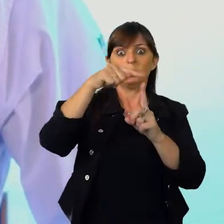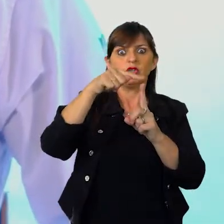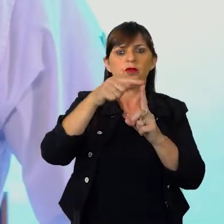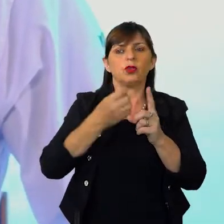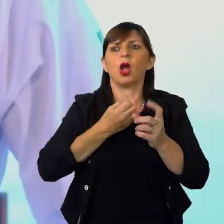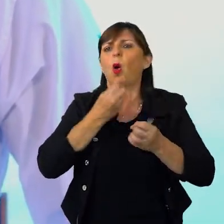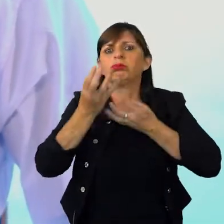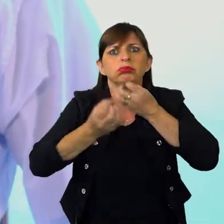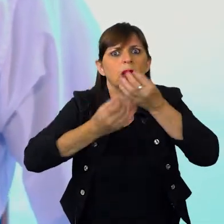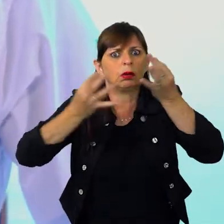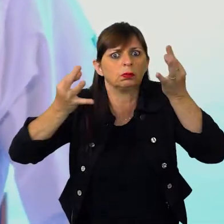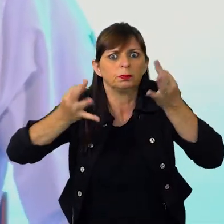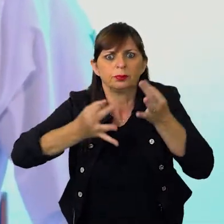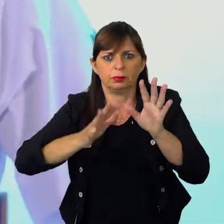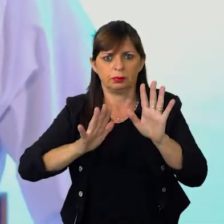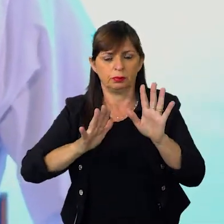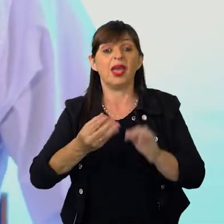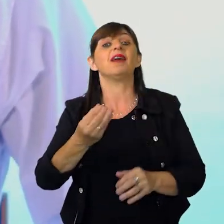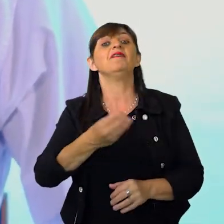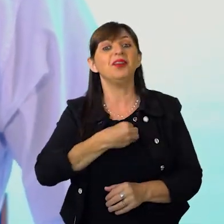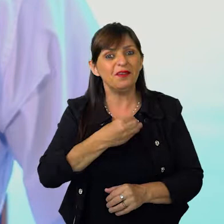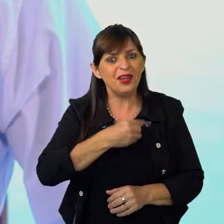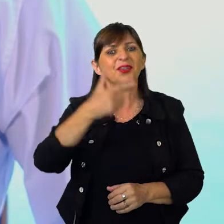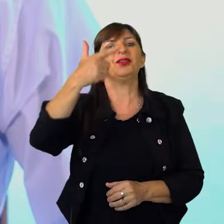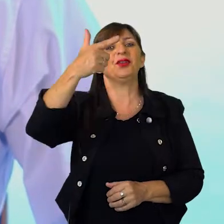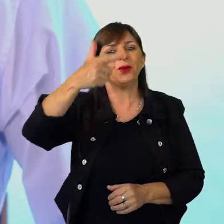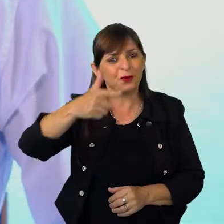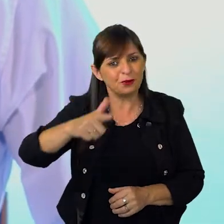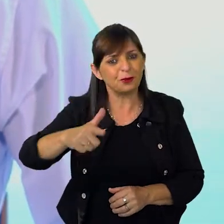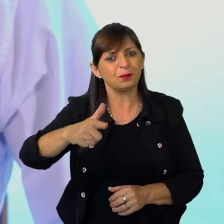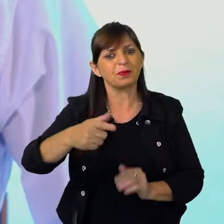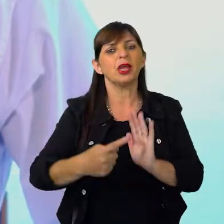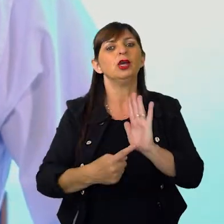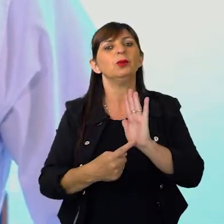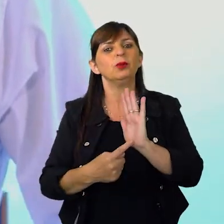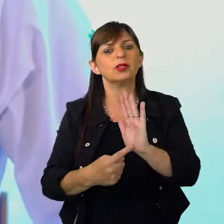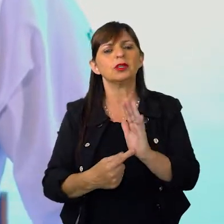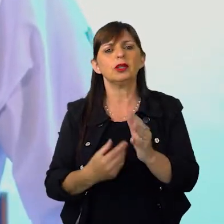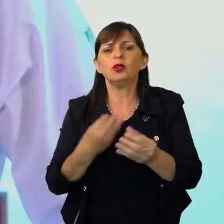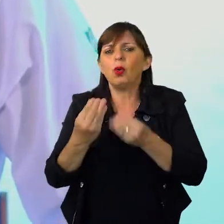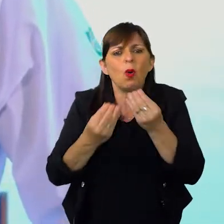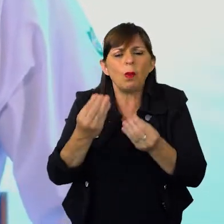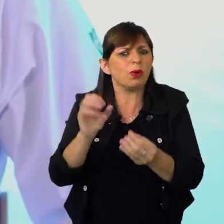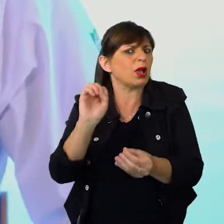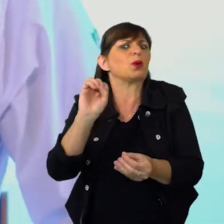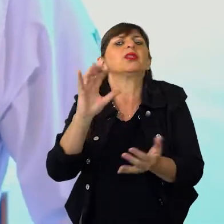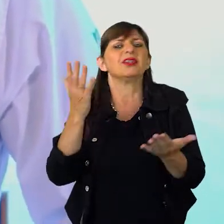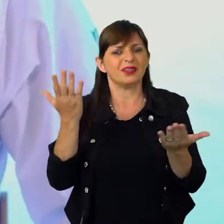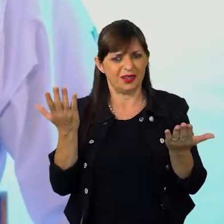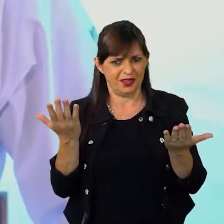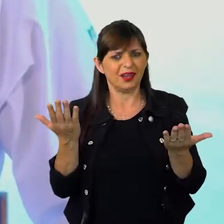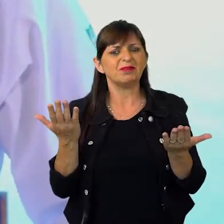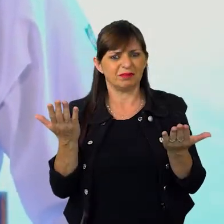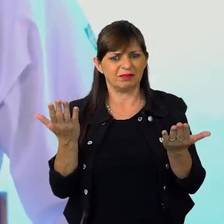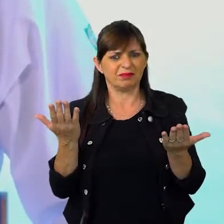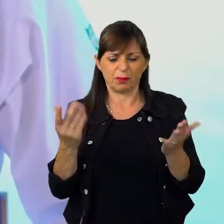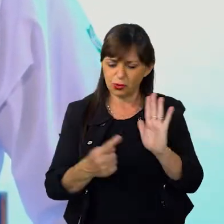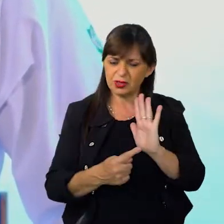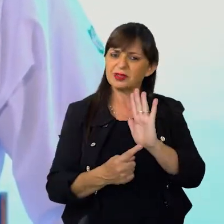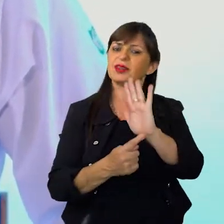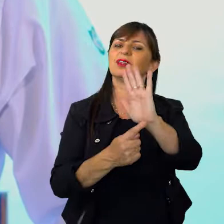nós estamos aqui revivendo a história é nós não estamos estamos aqui de forma alguma querendo fazer com que ser